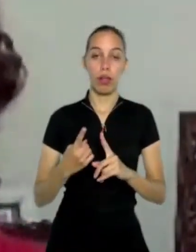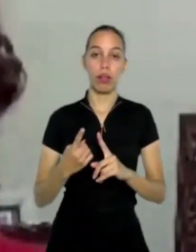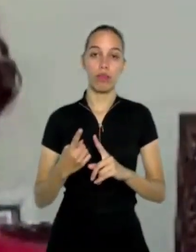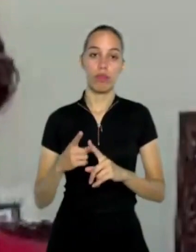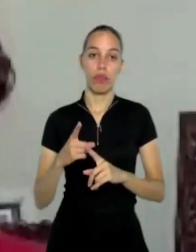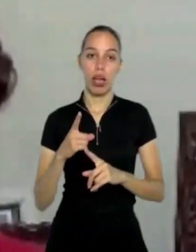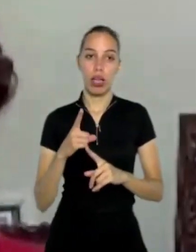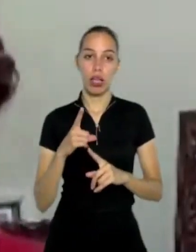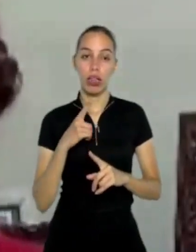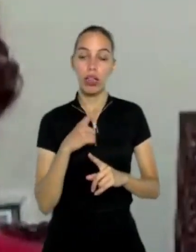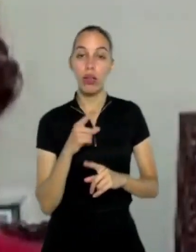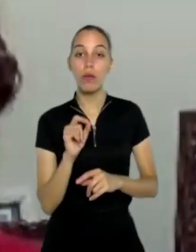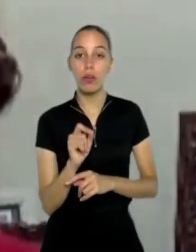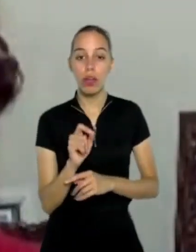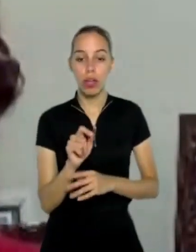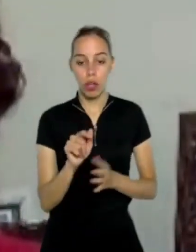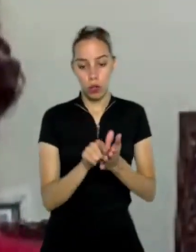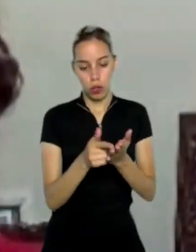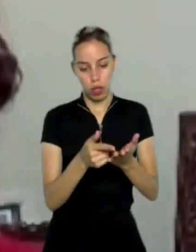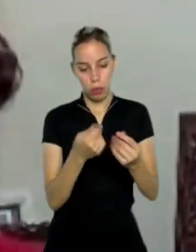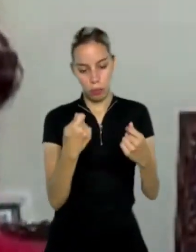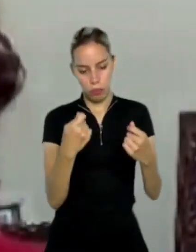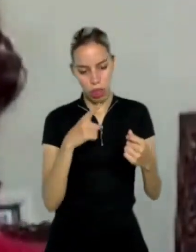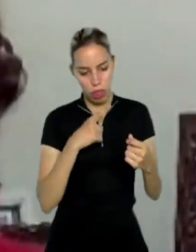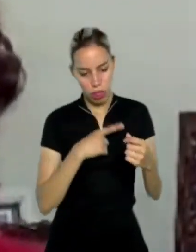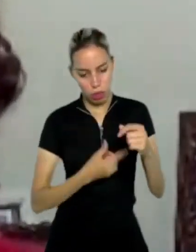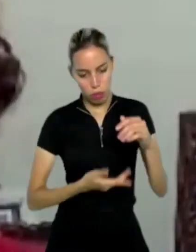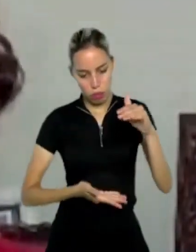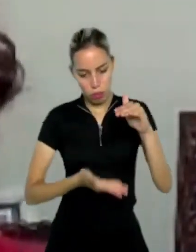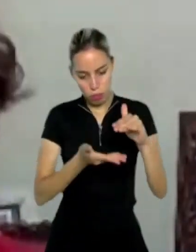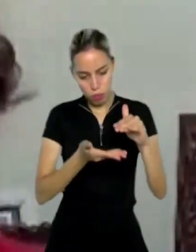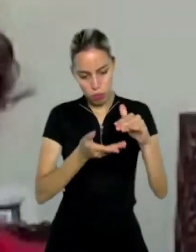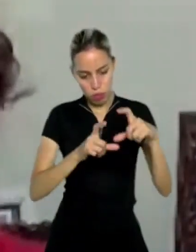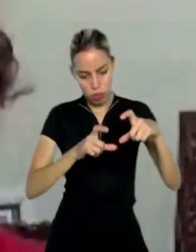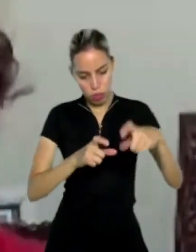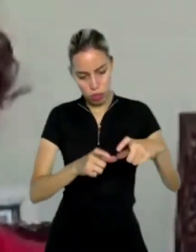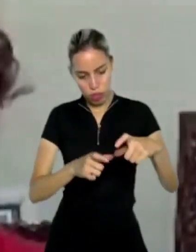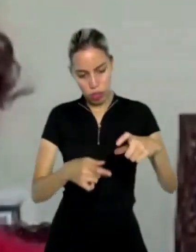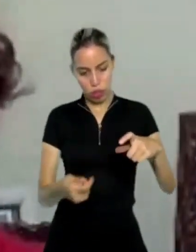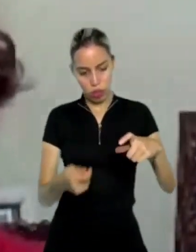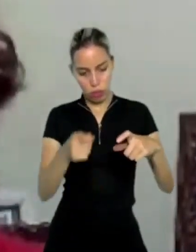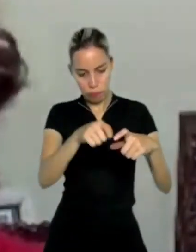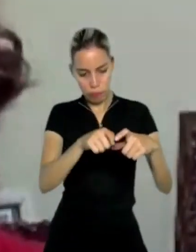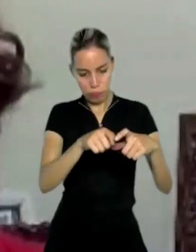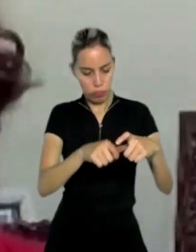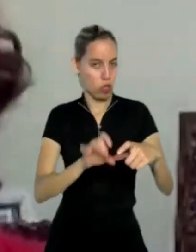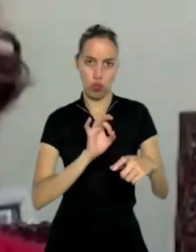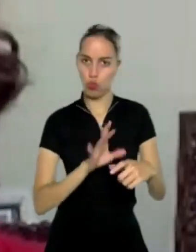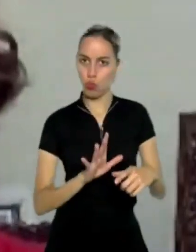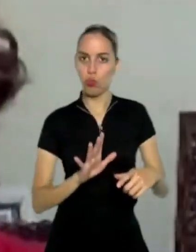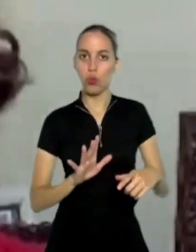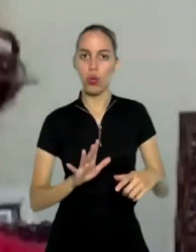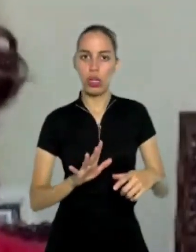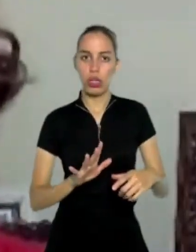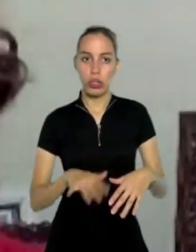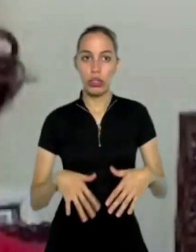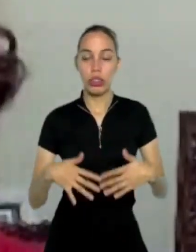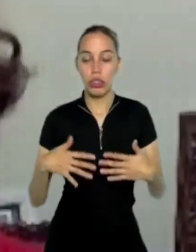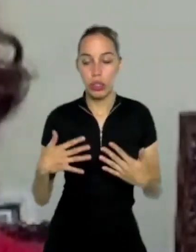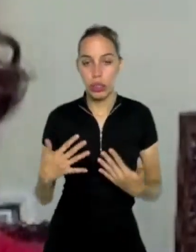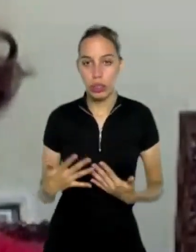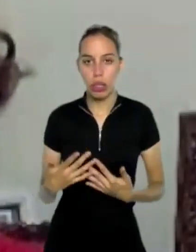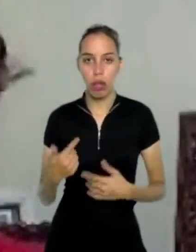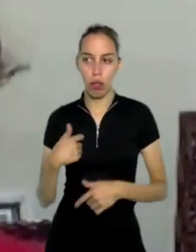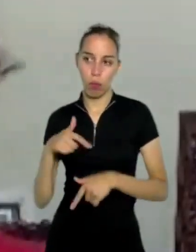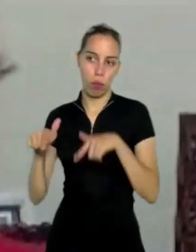espaço fixo, né? Você tem que se adequar àquele espaço. Mas como eu trabalho, né, em